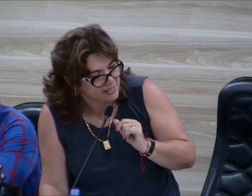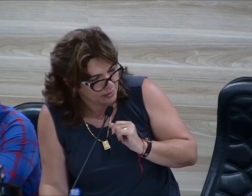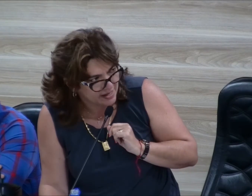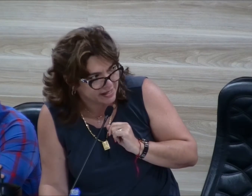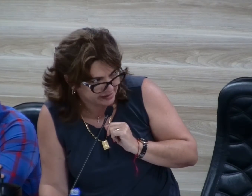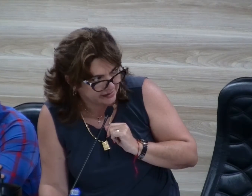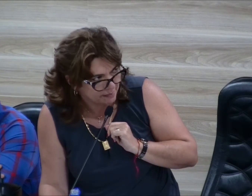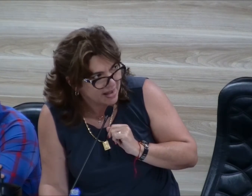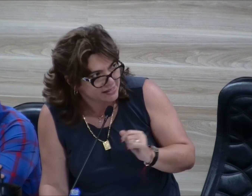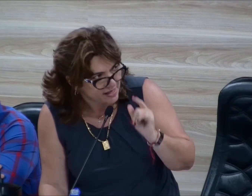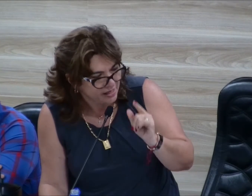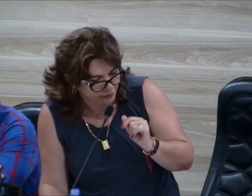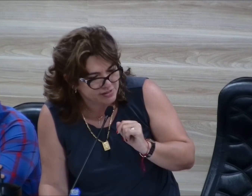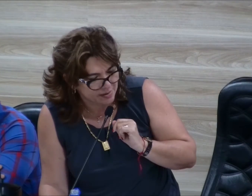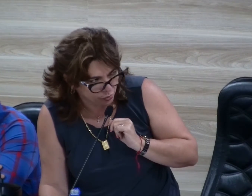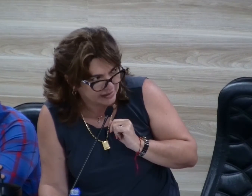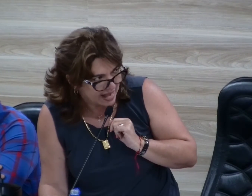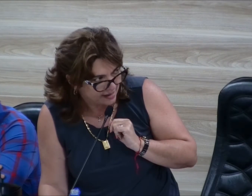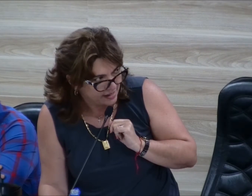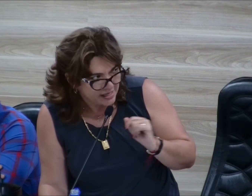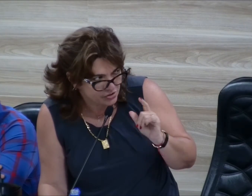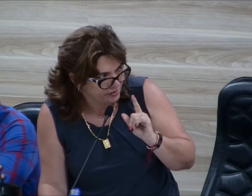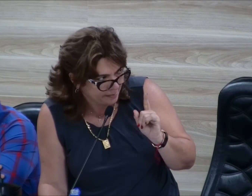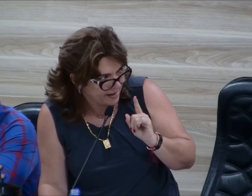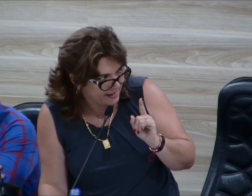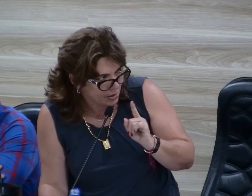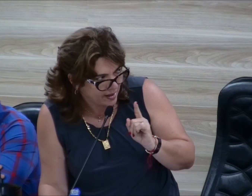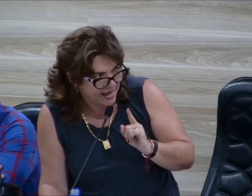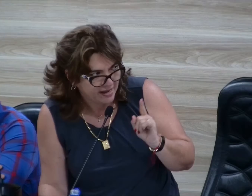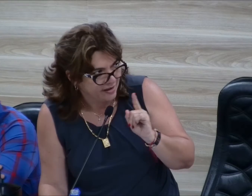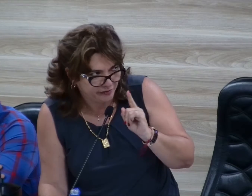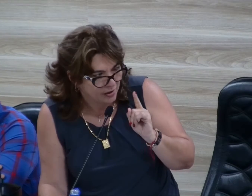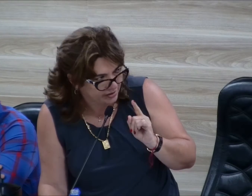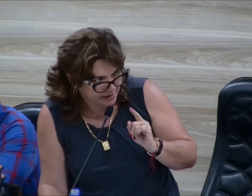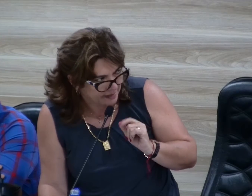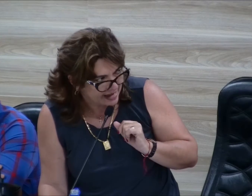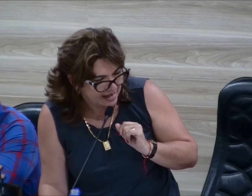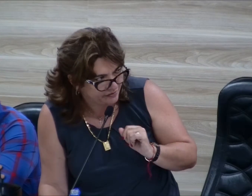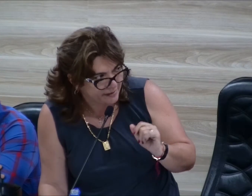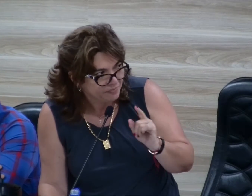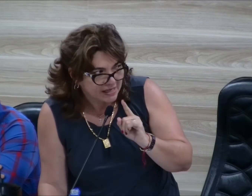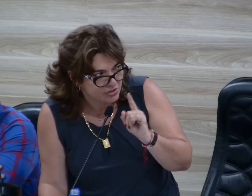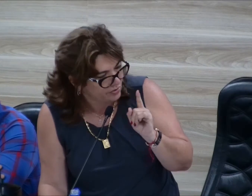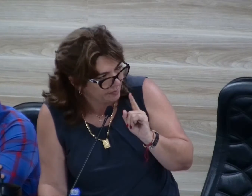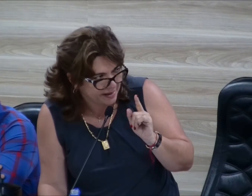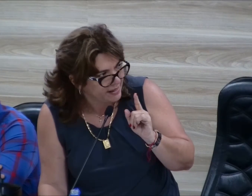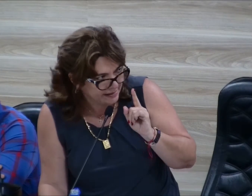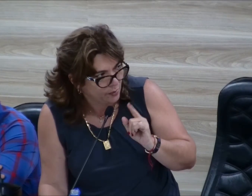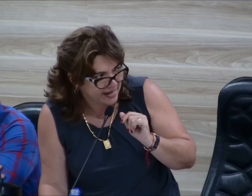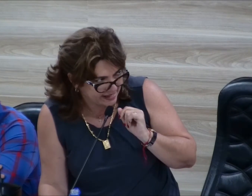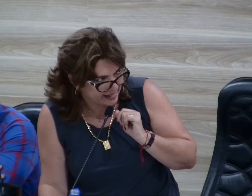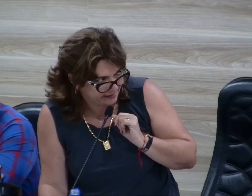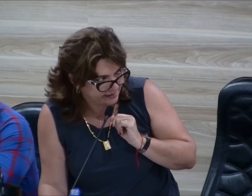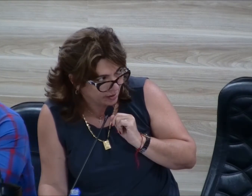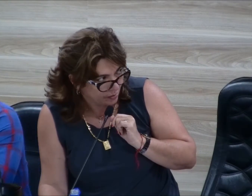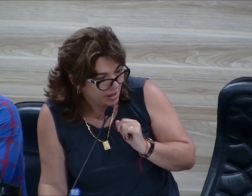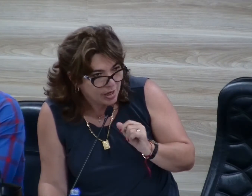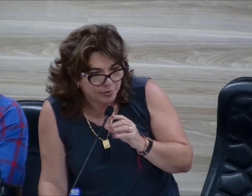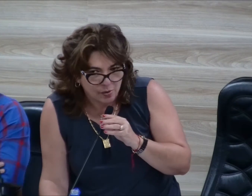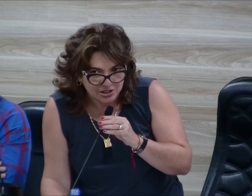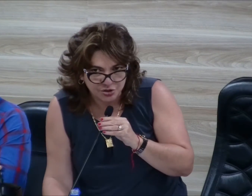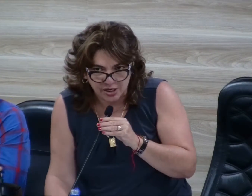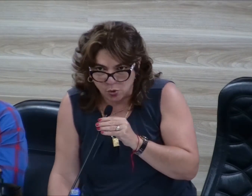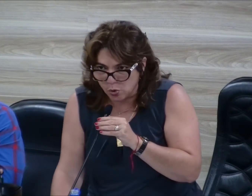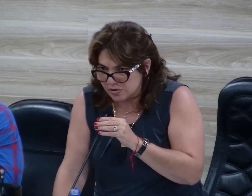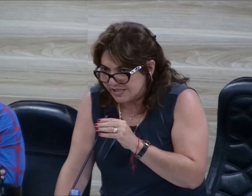de você não acreditar mais, e você mudar. Isso também não é falta de palavra, isso também não é ingratidão.